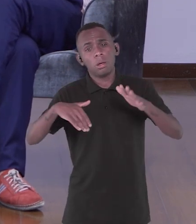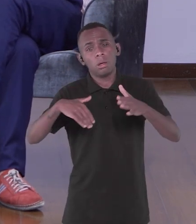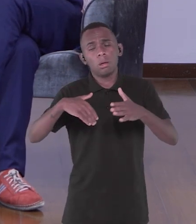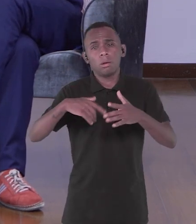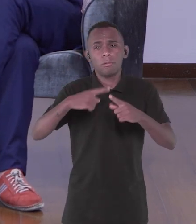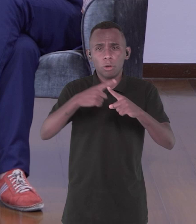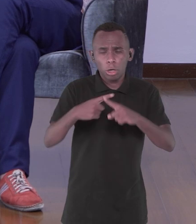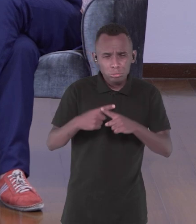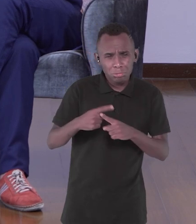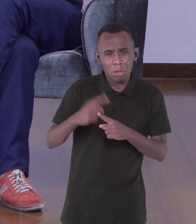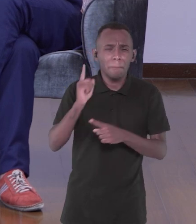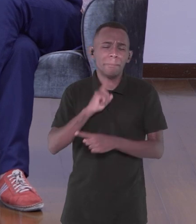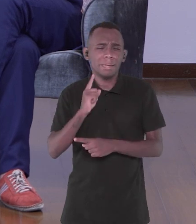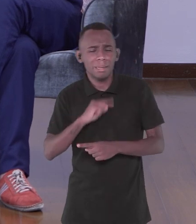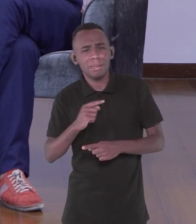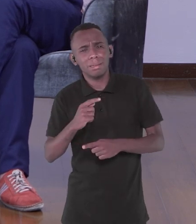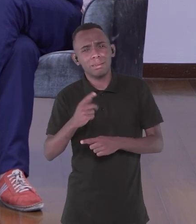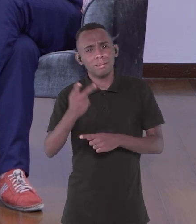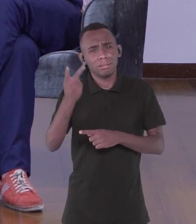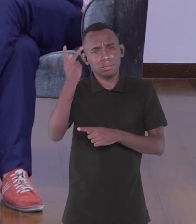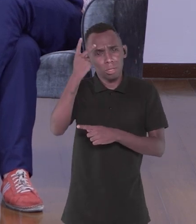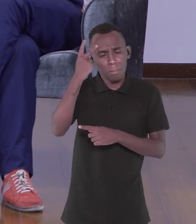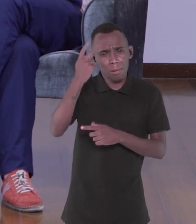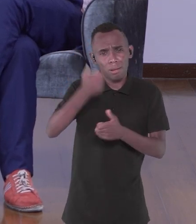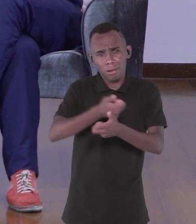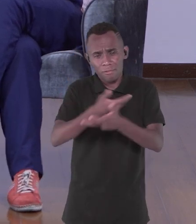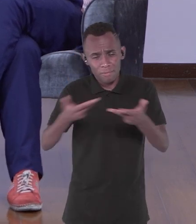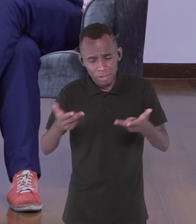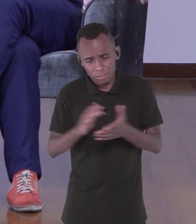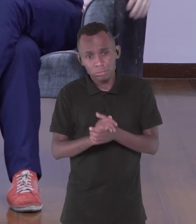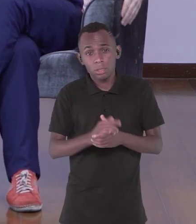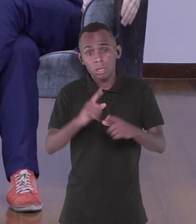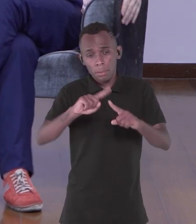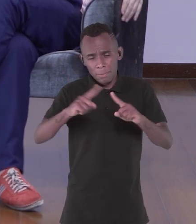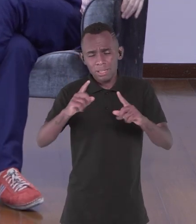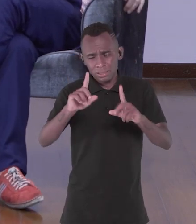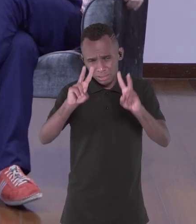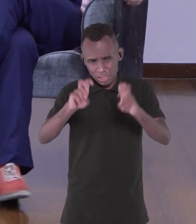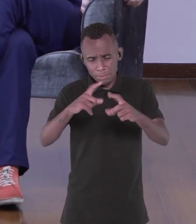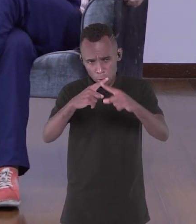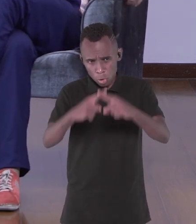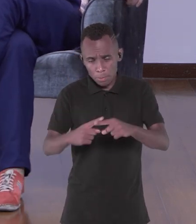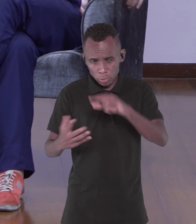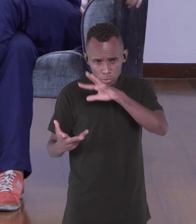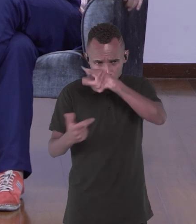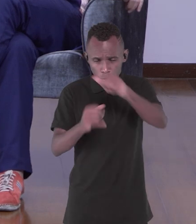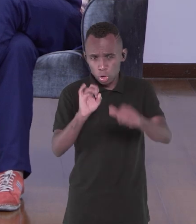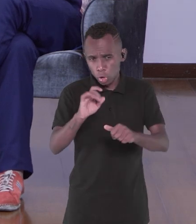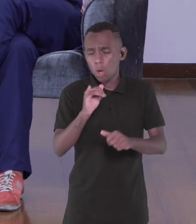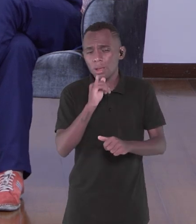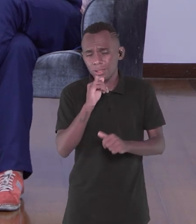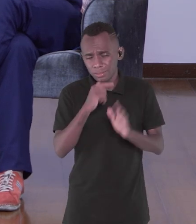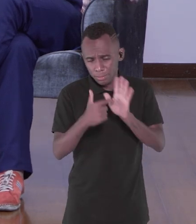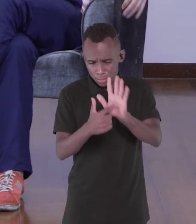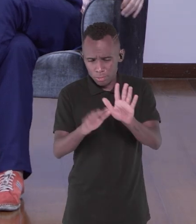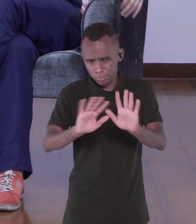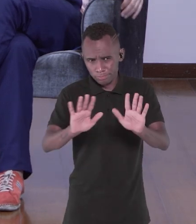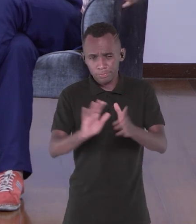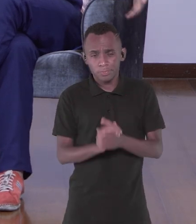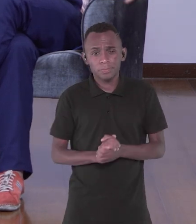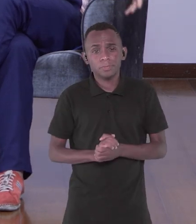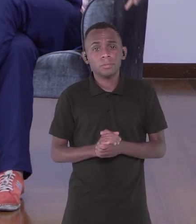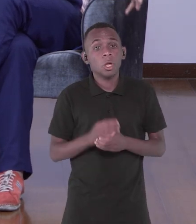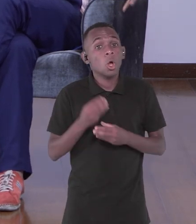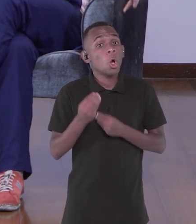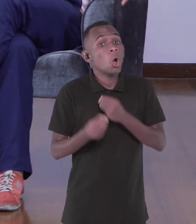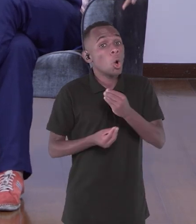Campeonato Paulista, etc. Vamos falar de Copa do Mundo para ninguém, né, se sentir atingido. Copa do Mundo,